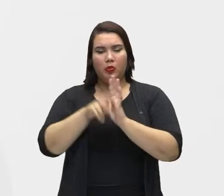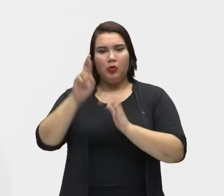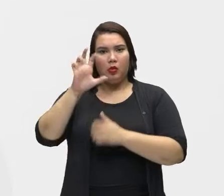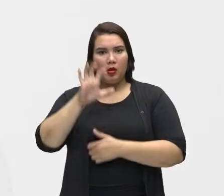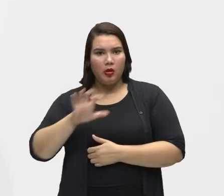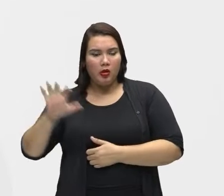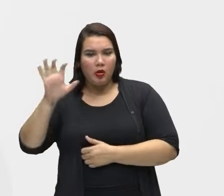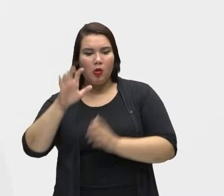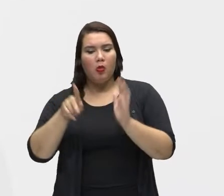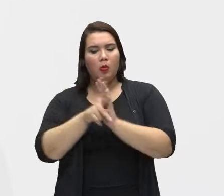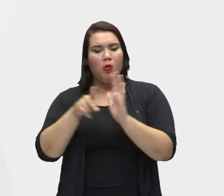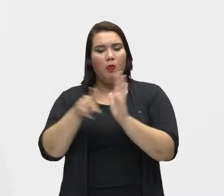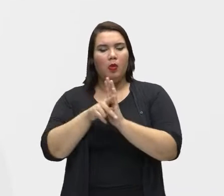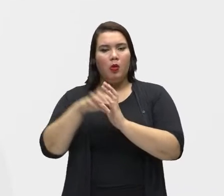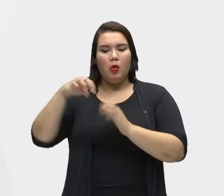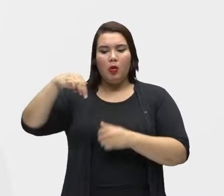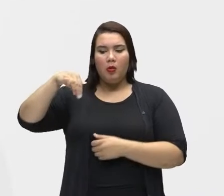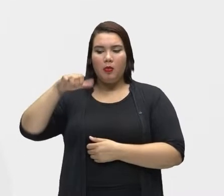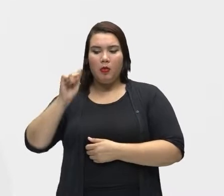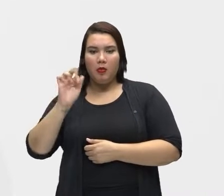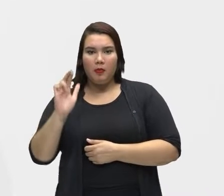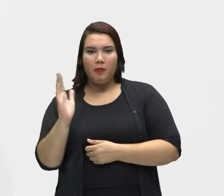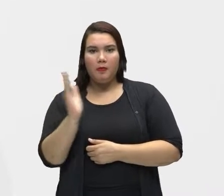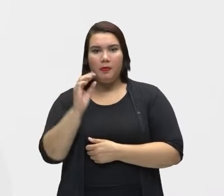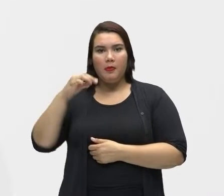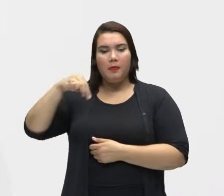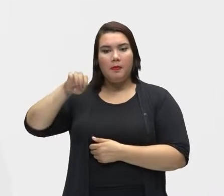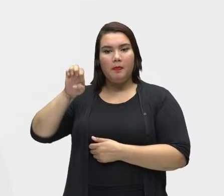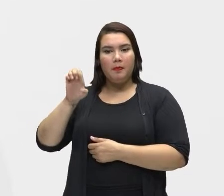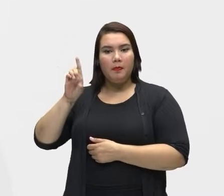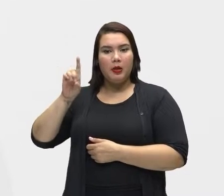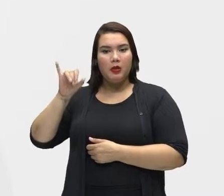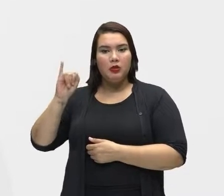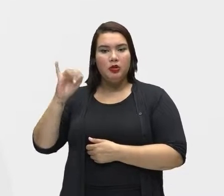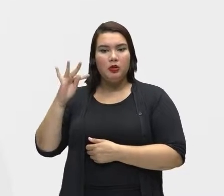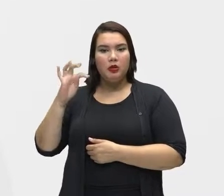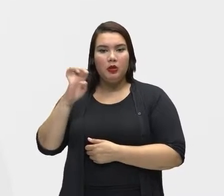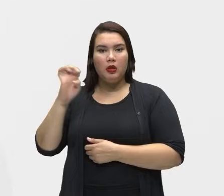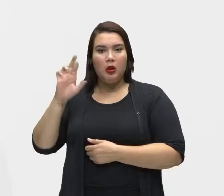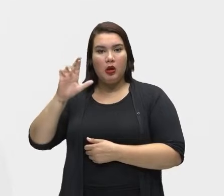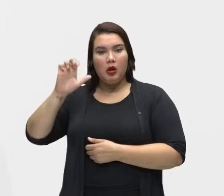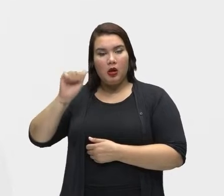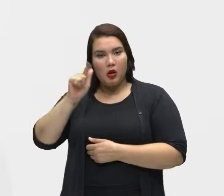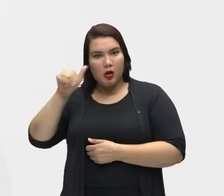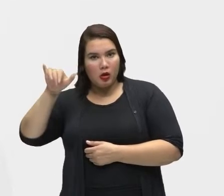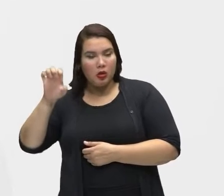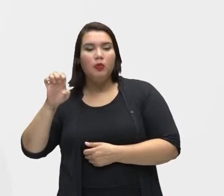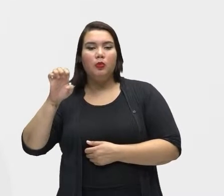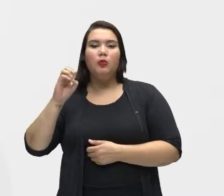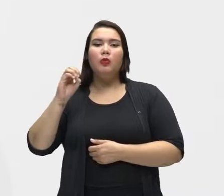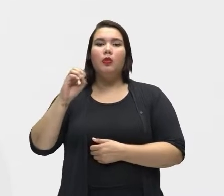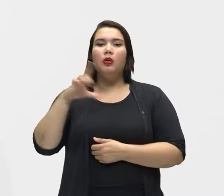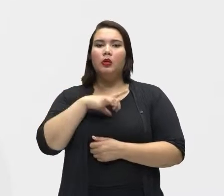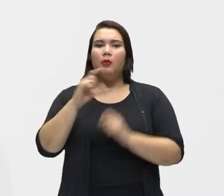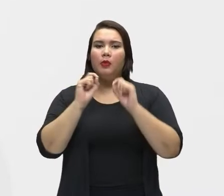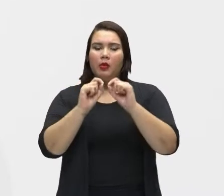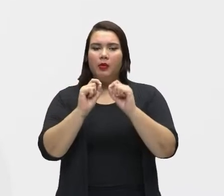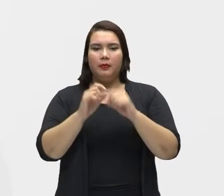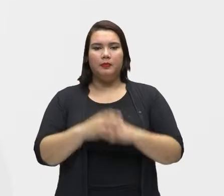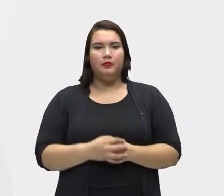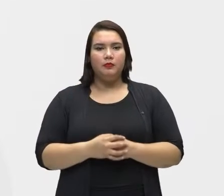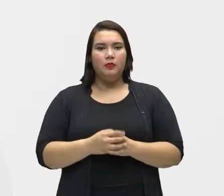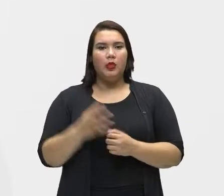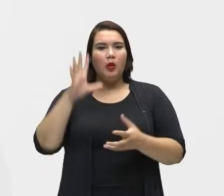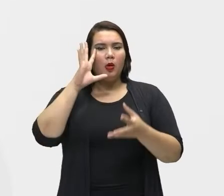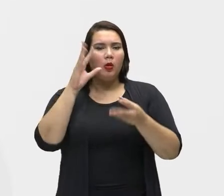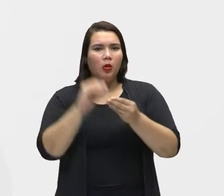Mar Mediterrâneo e do interior da África por causa das suas riquezas. Então a gente vai ver esses estados